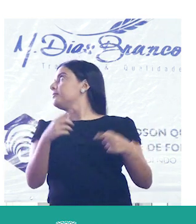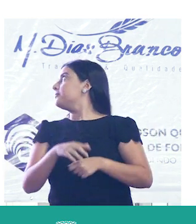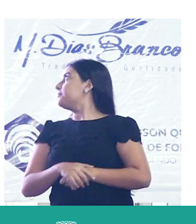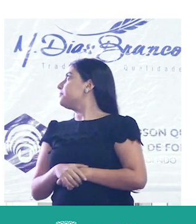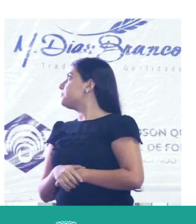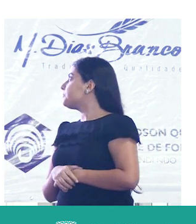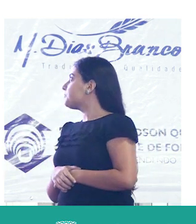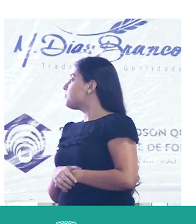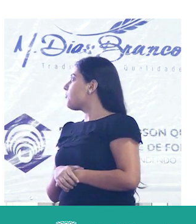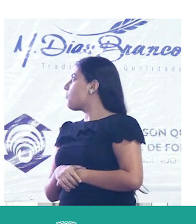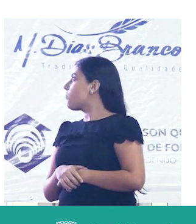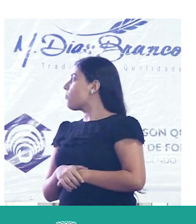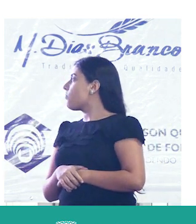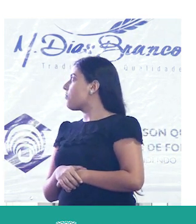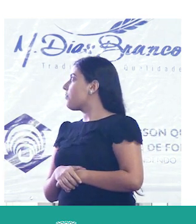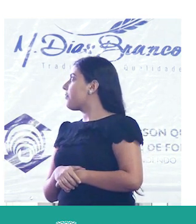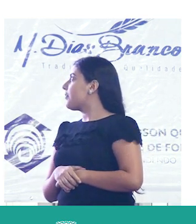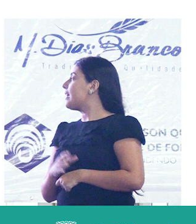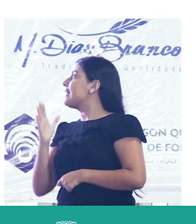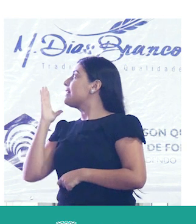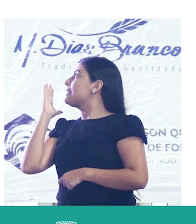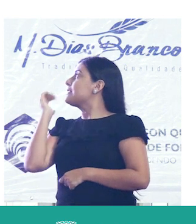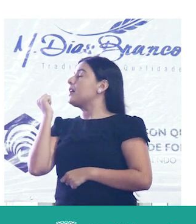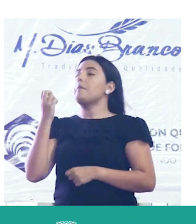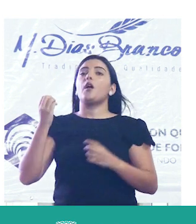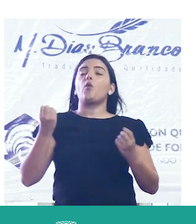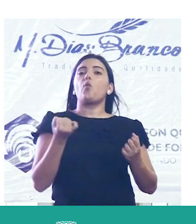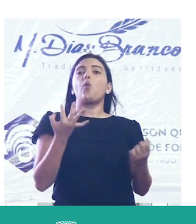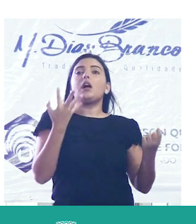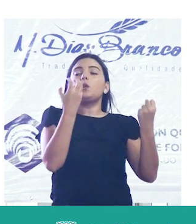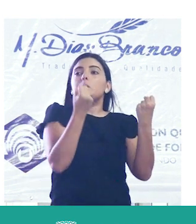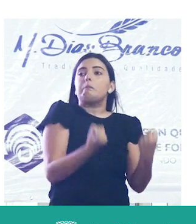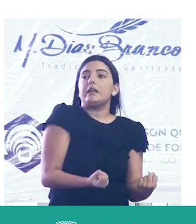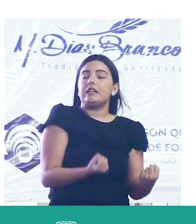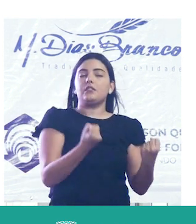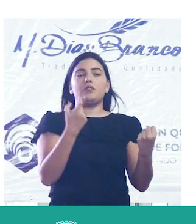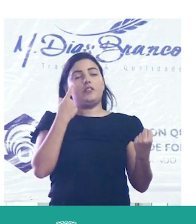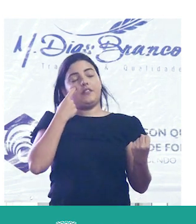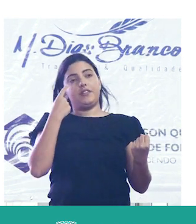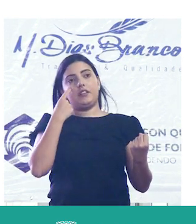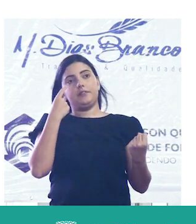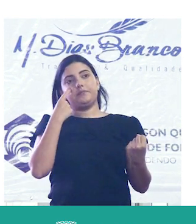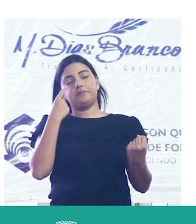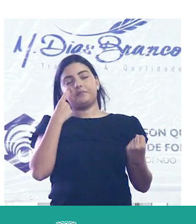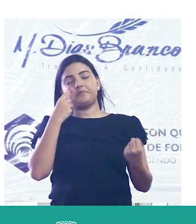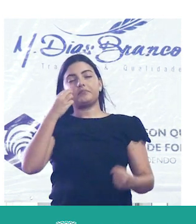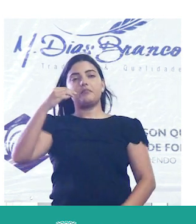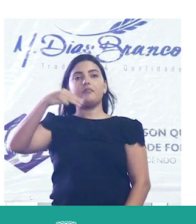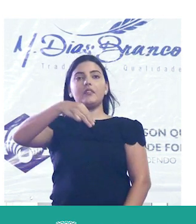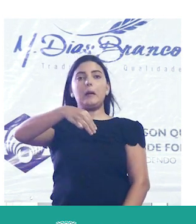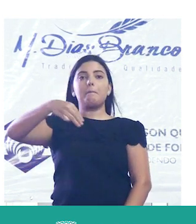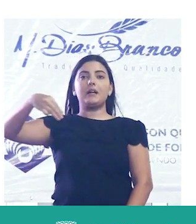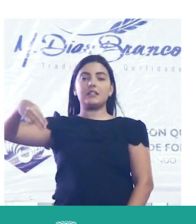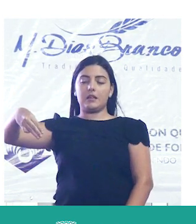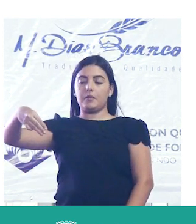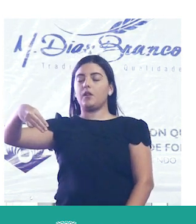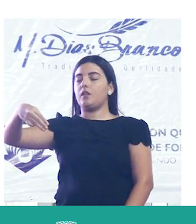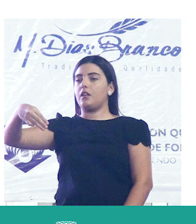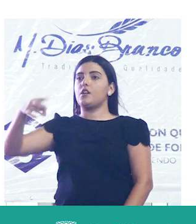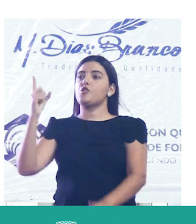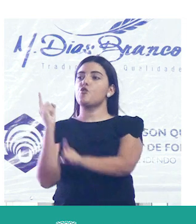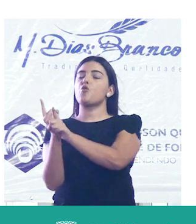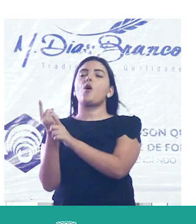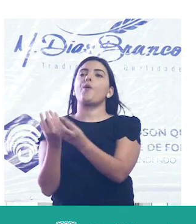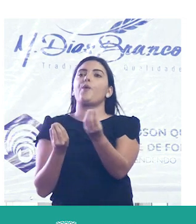mol. Para saber quanto pesa 1 mol do sulfato de chumbo, a massa molar. Para obter a